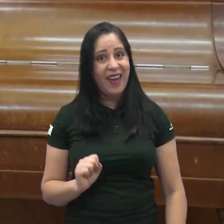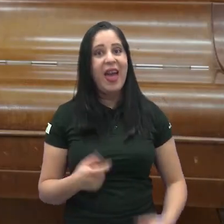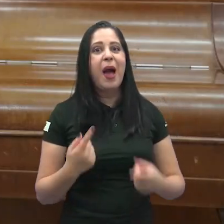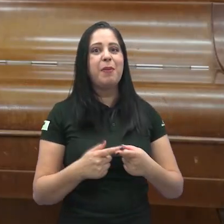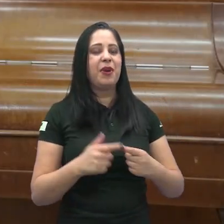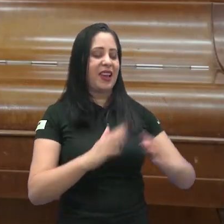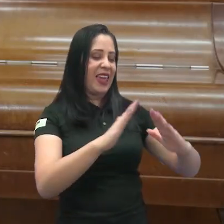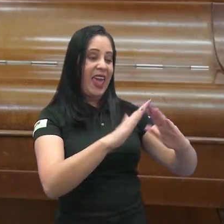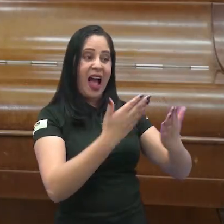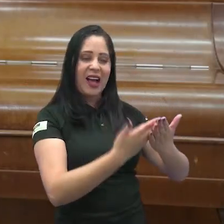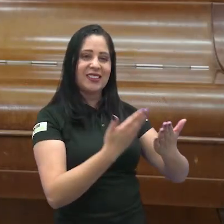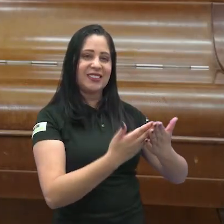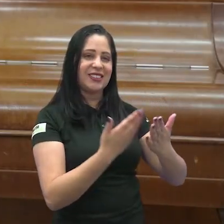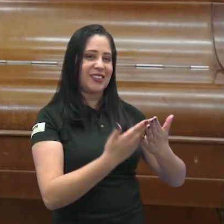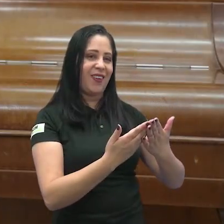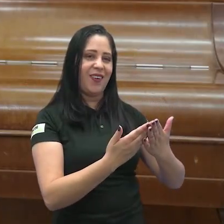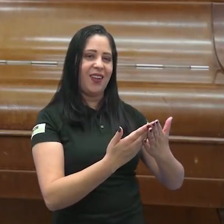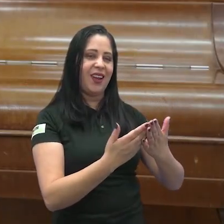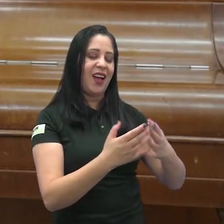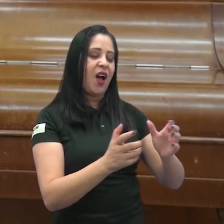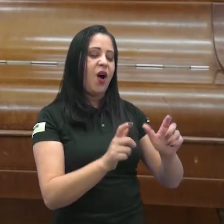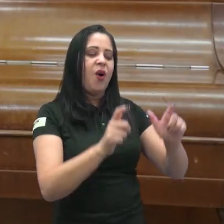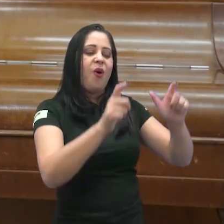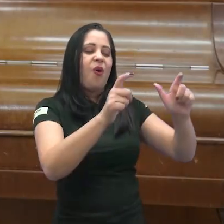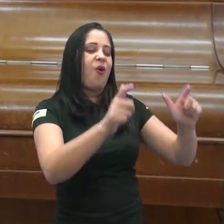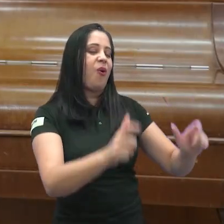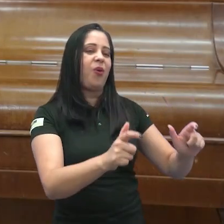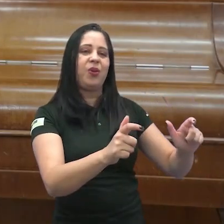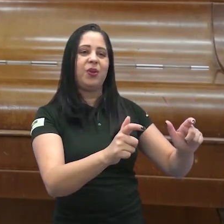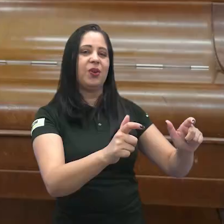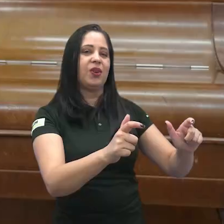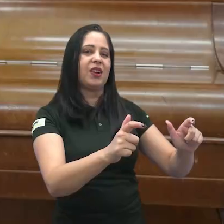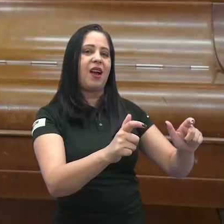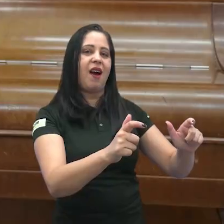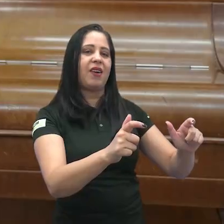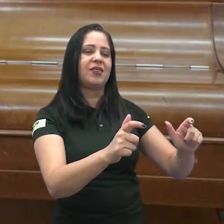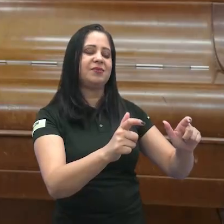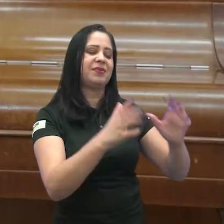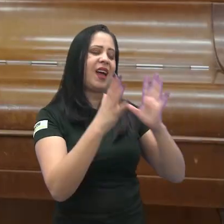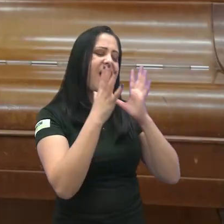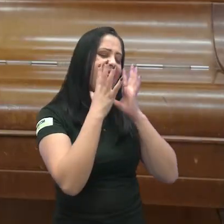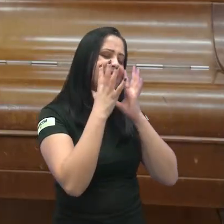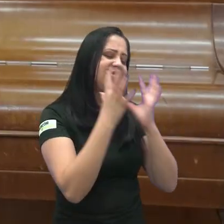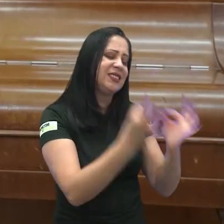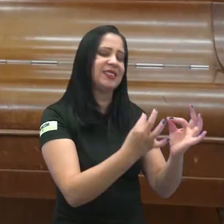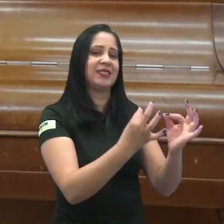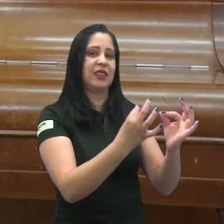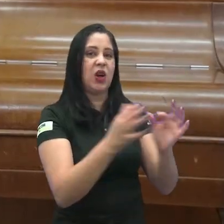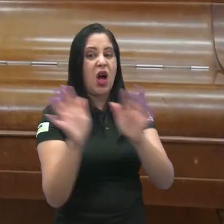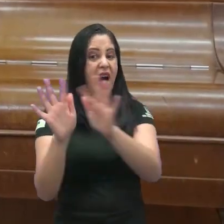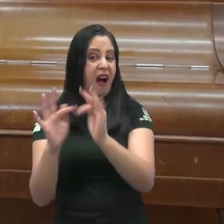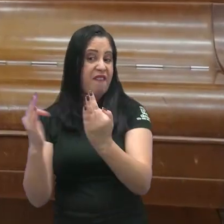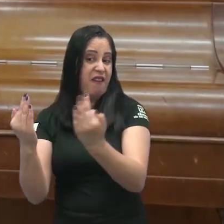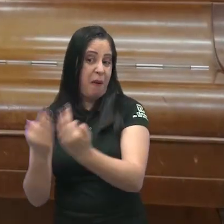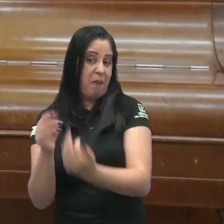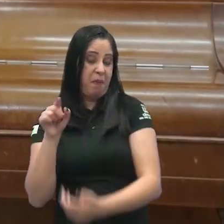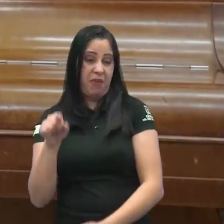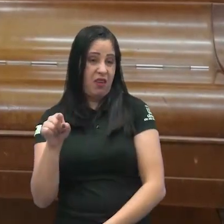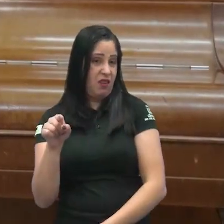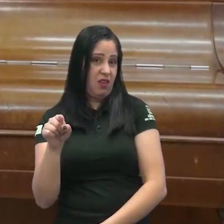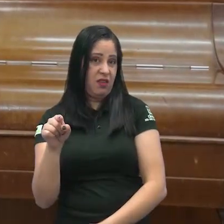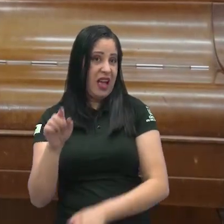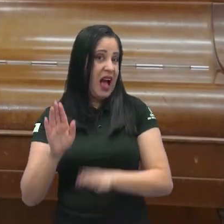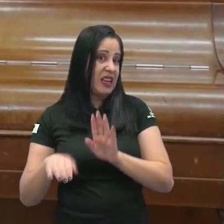a atenção que elas recebem aqui, muitas vezes as famílias na sua casa não têm condição de dar